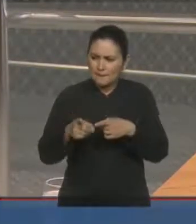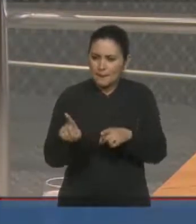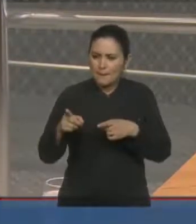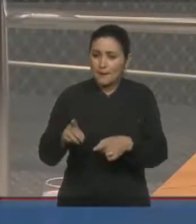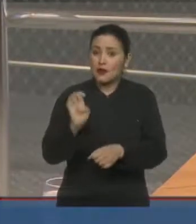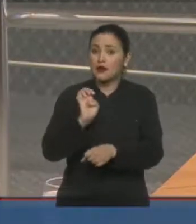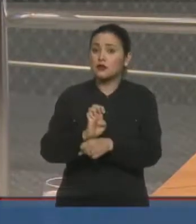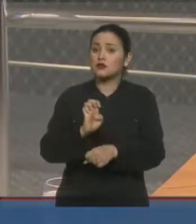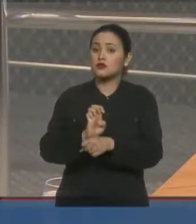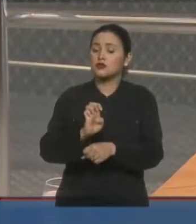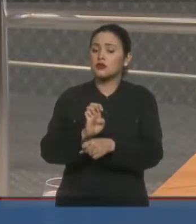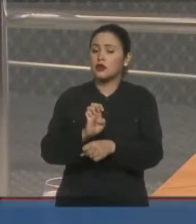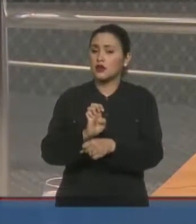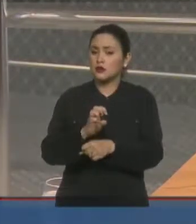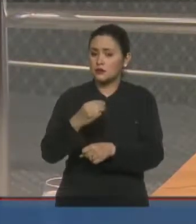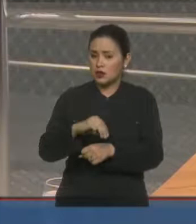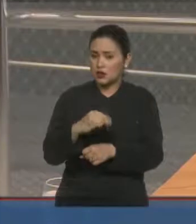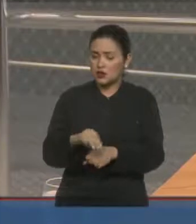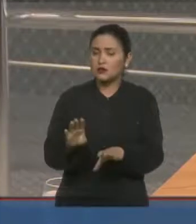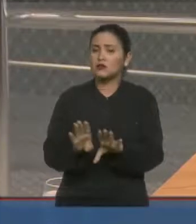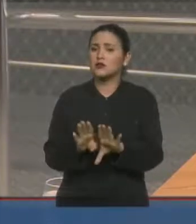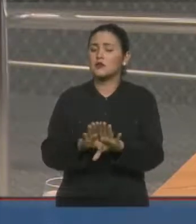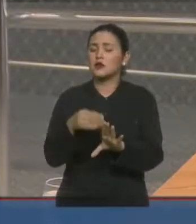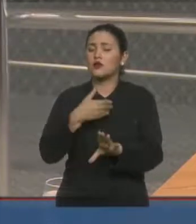Estado brasileiro e do Estado do Maranhão,